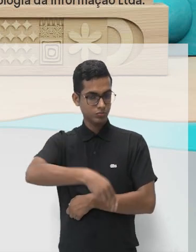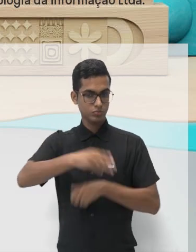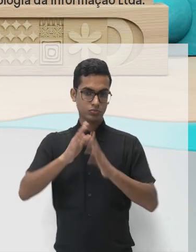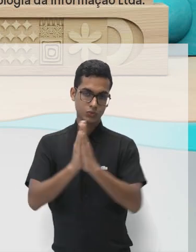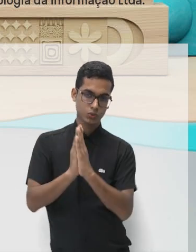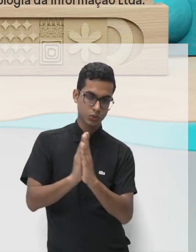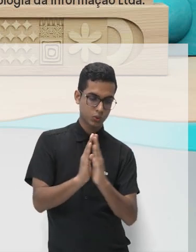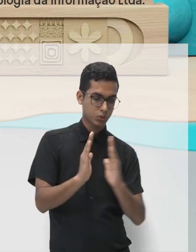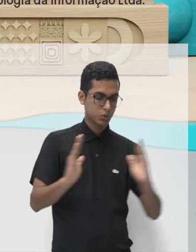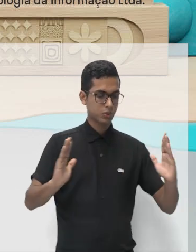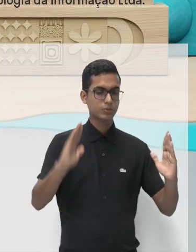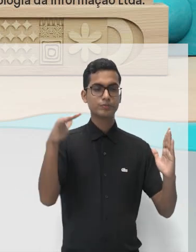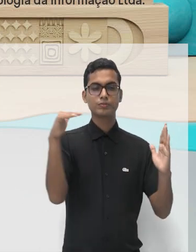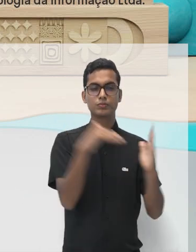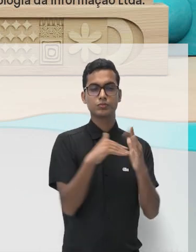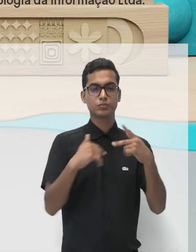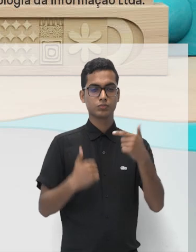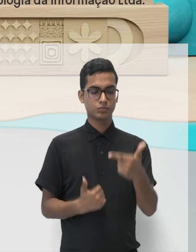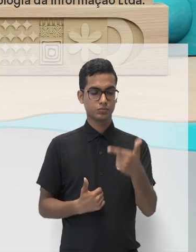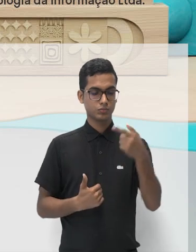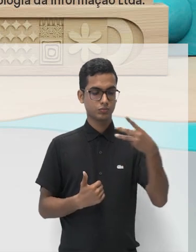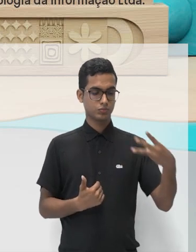você recebe um convite,